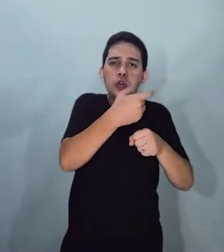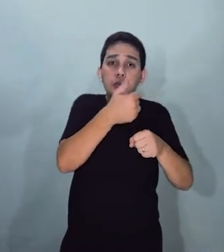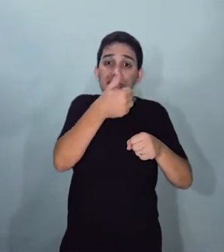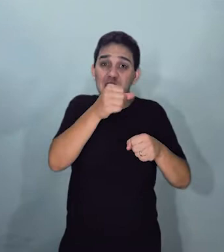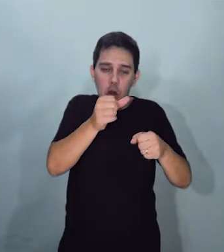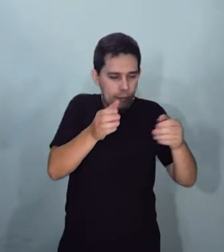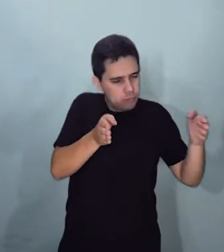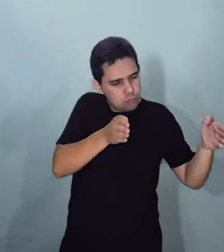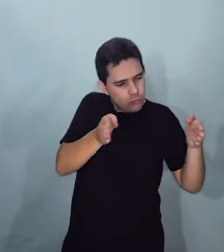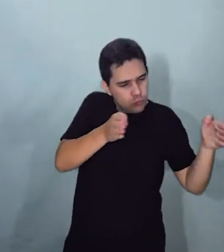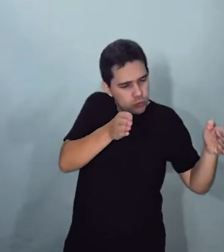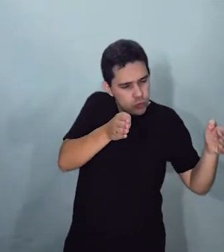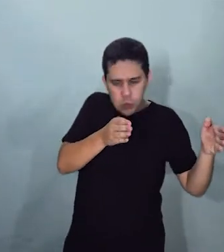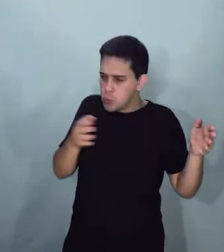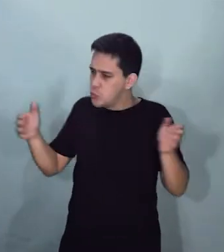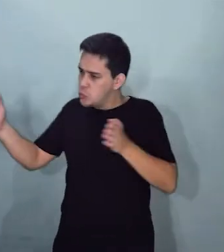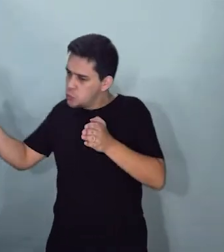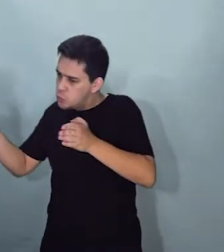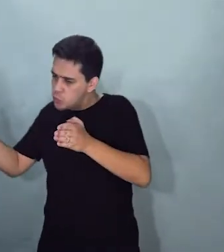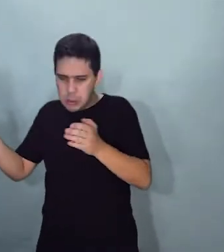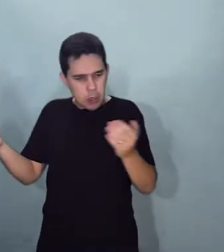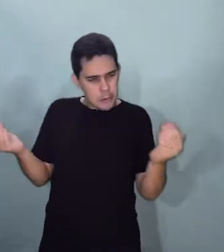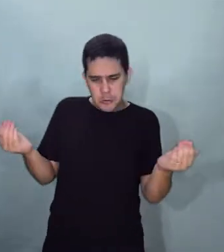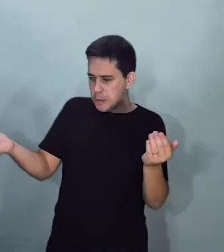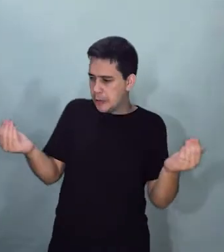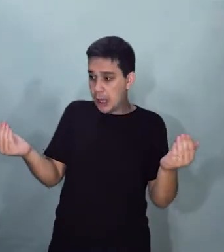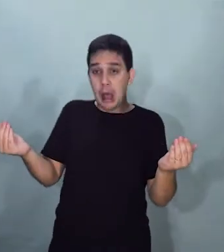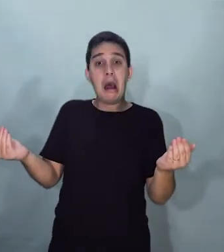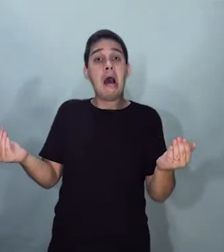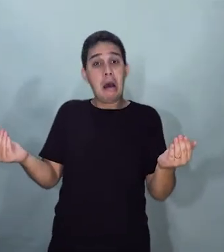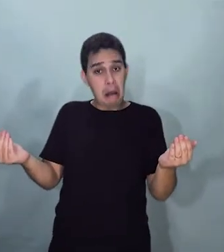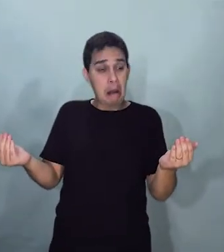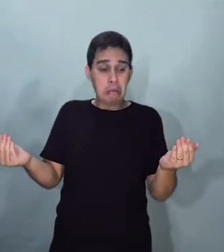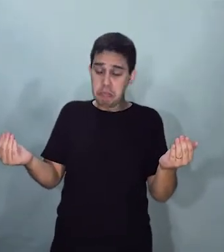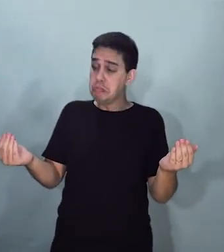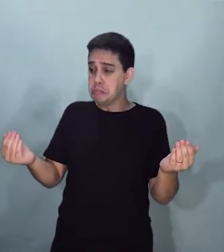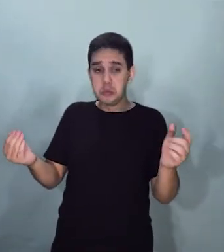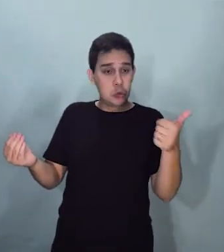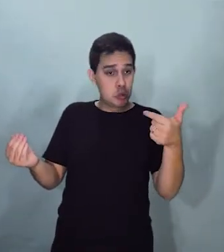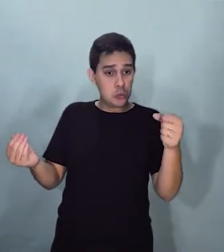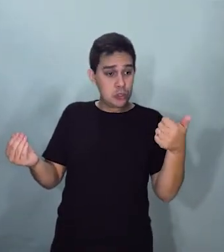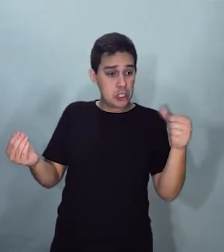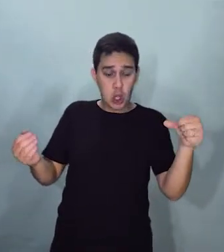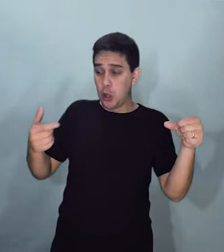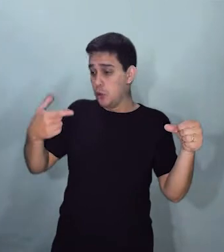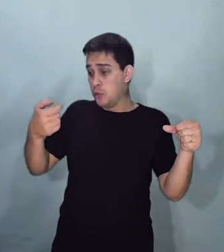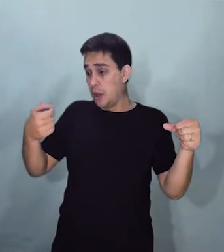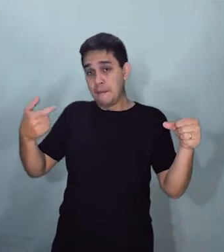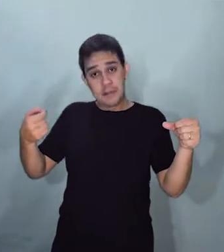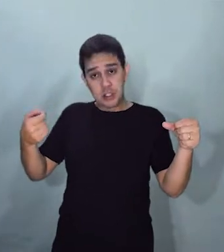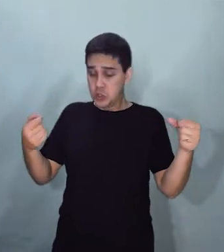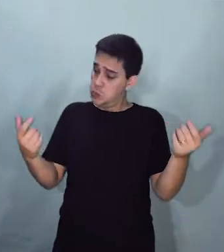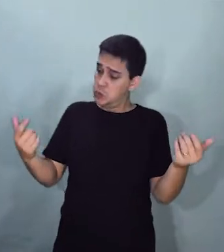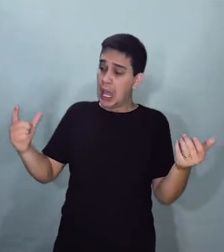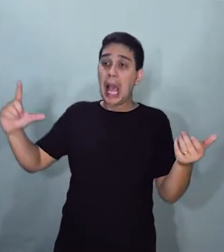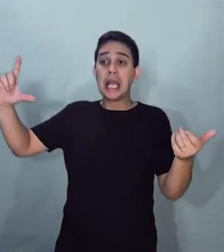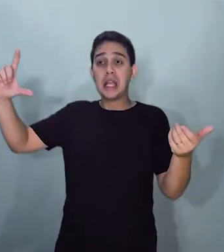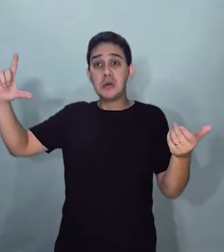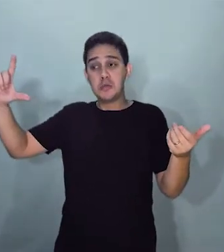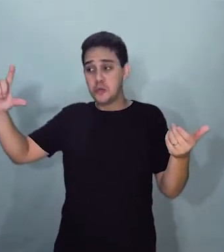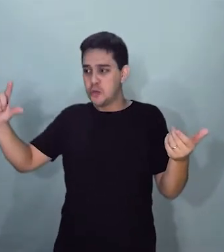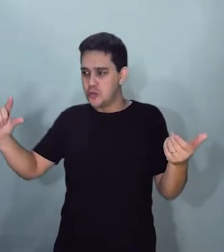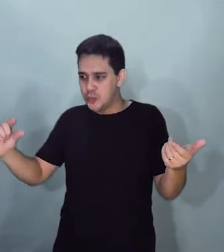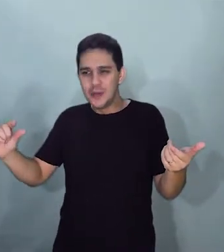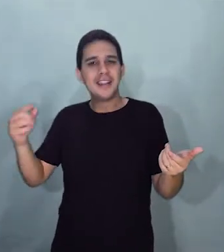de 30%. Então, esses dados, essa vontade já da Coordenadoria de Direitos Humanos e Minorias de fazer